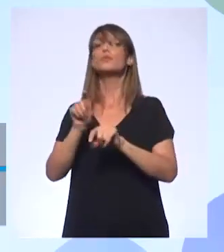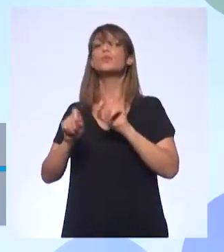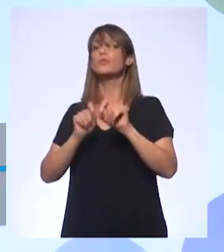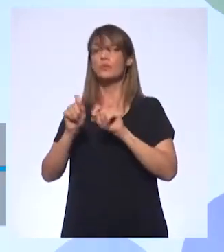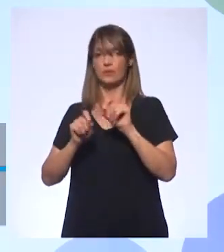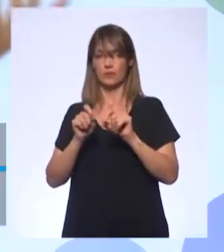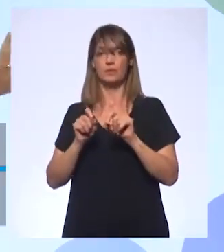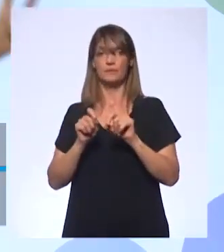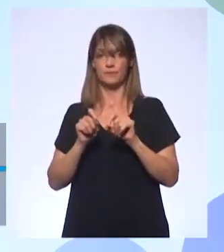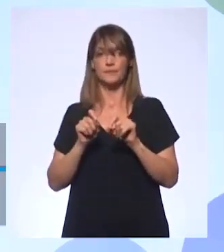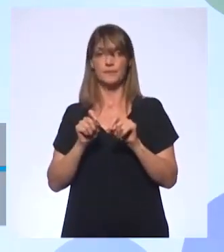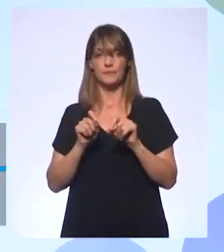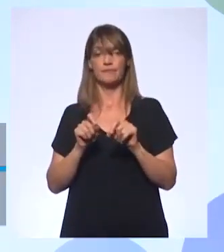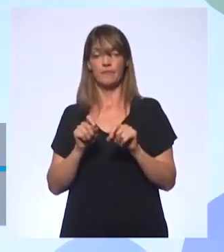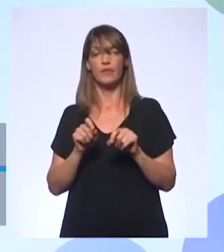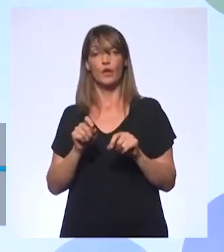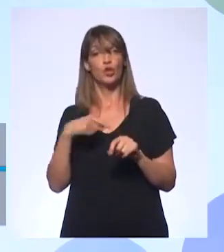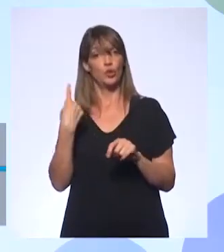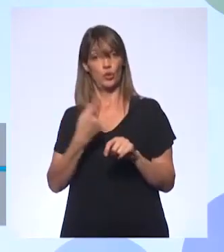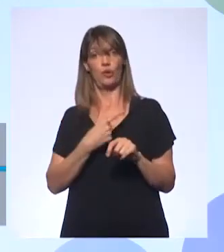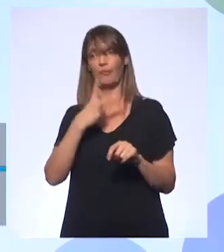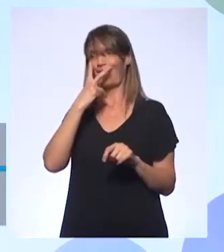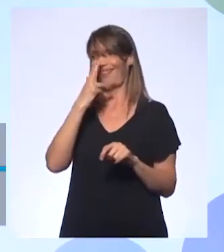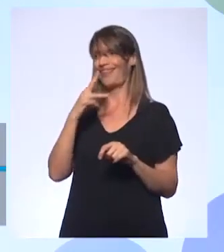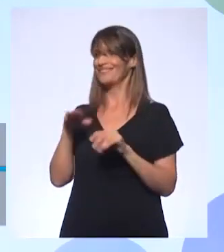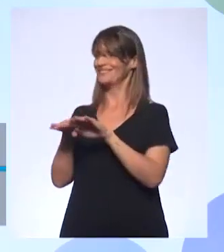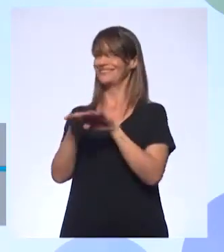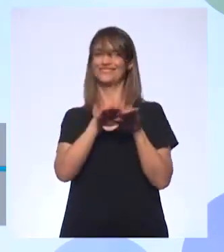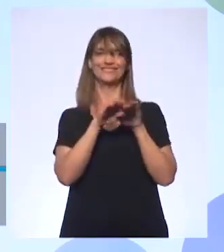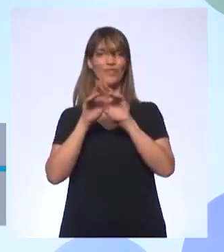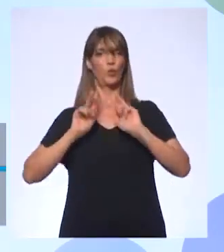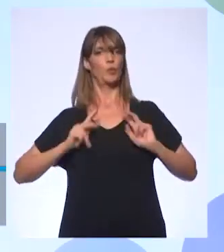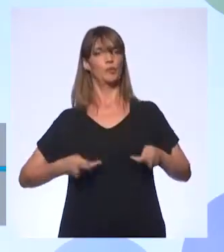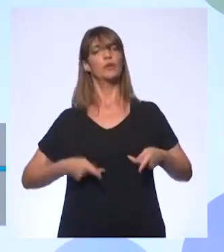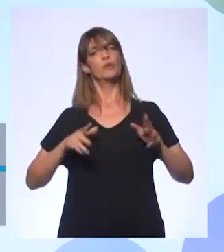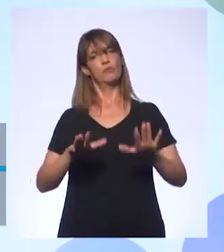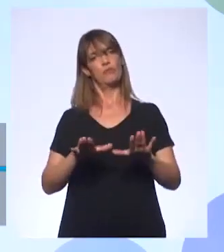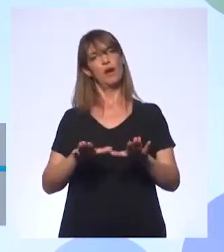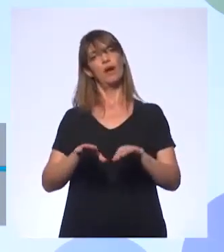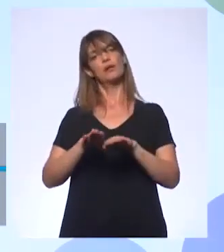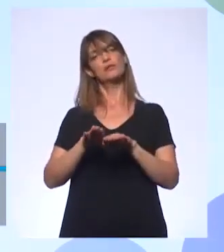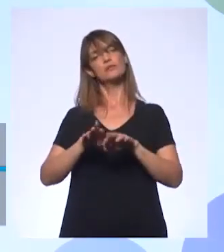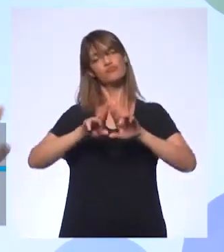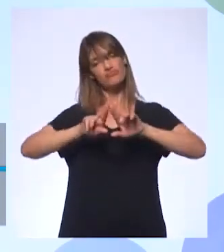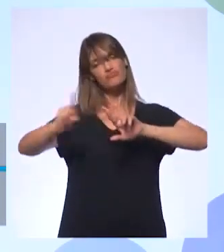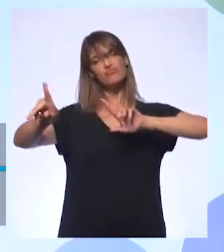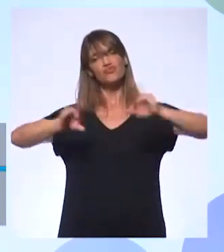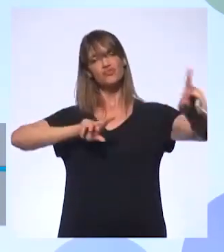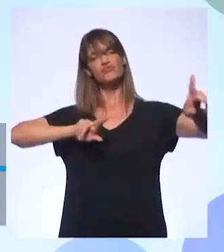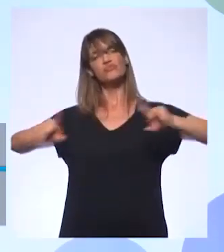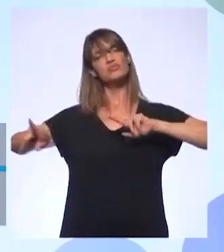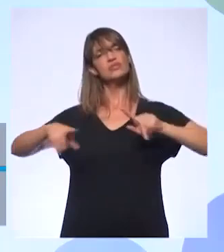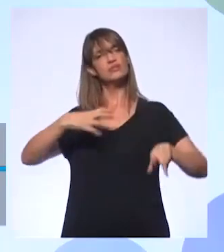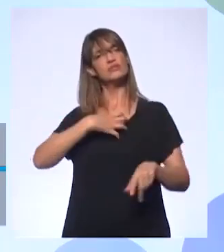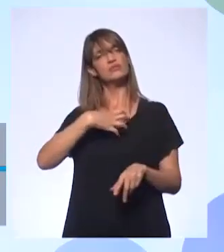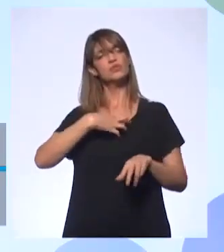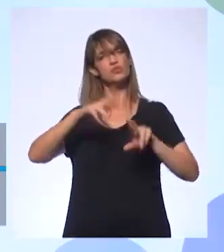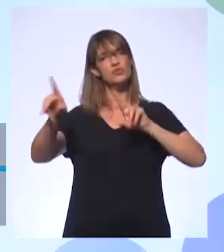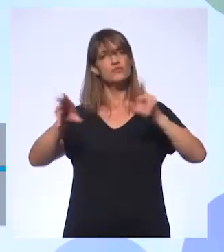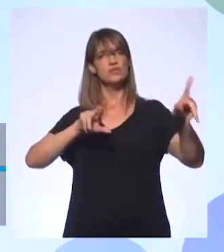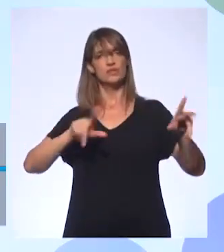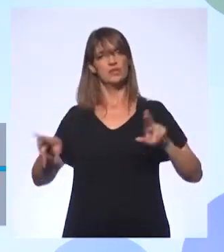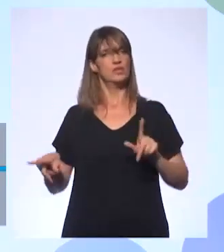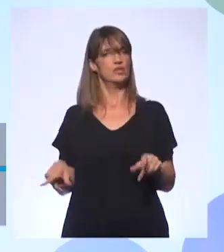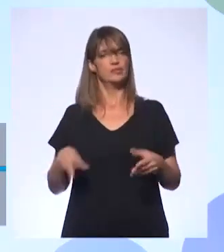a gente essencialmente seja igual, né, a gente ainda é tratado de maneira diferente por diversas outras questões, né, seja